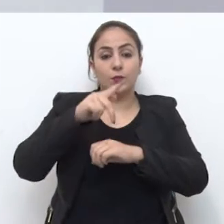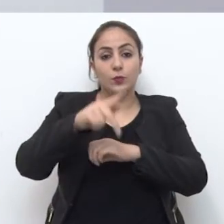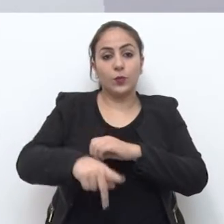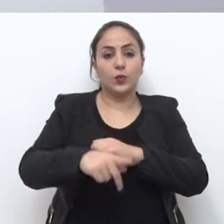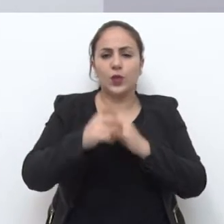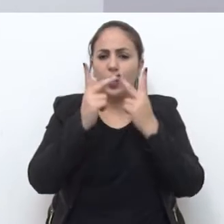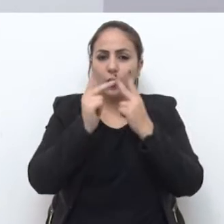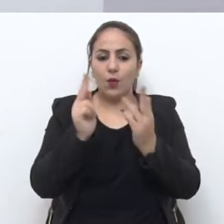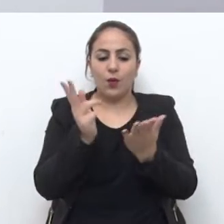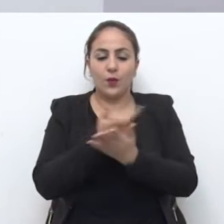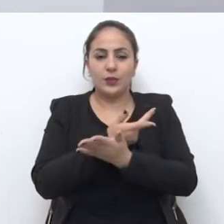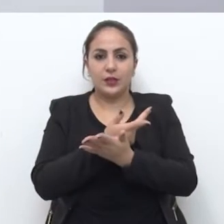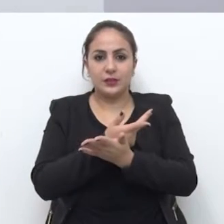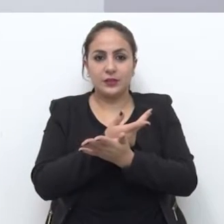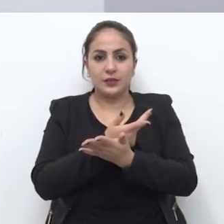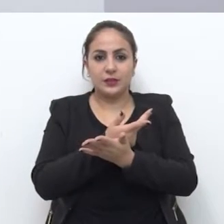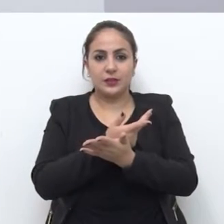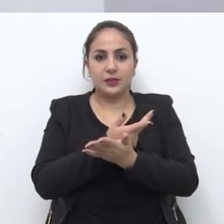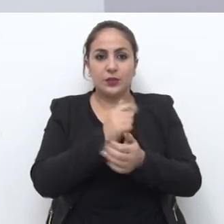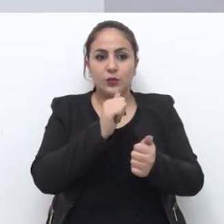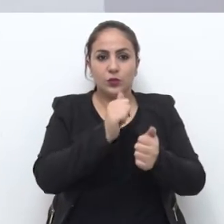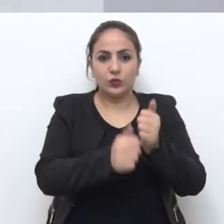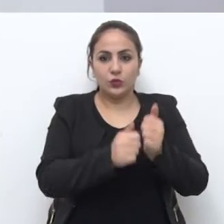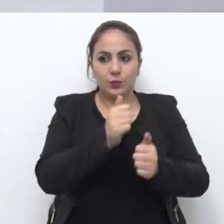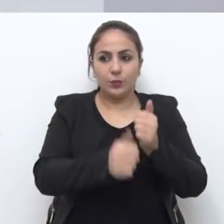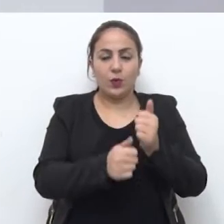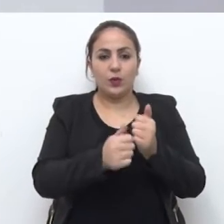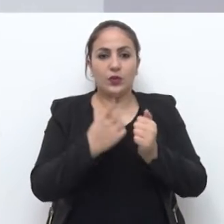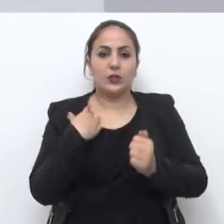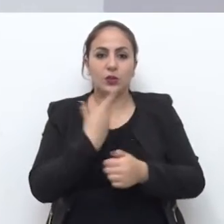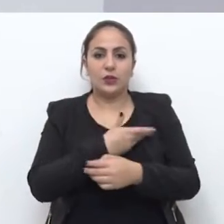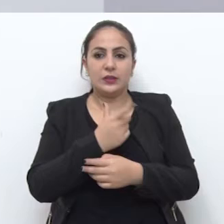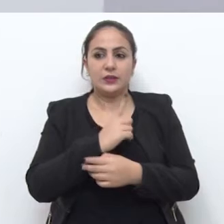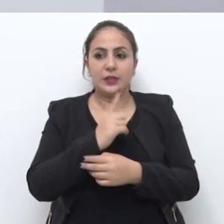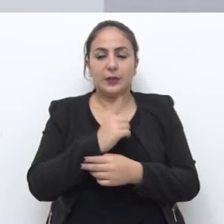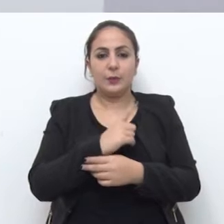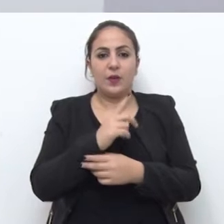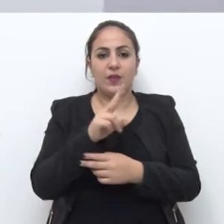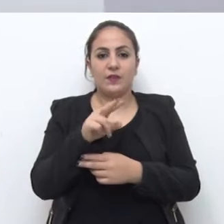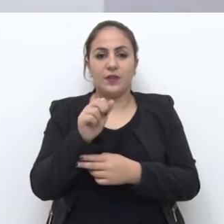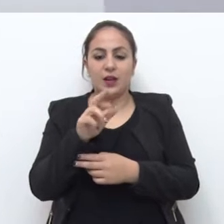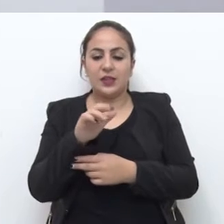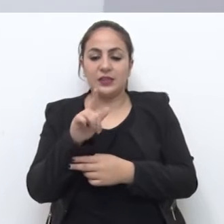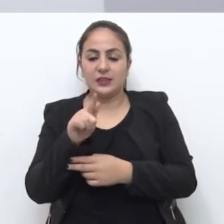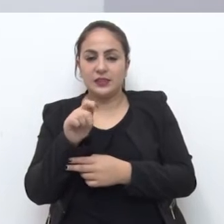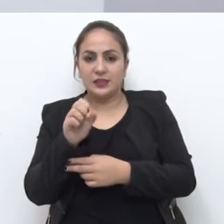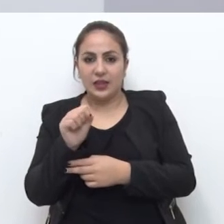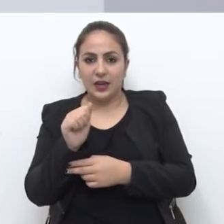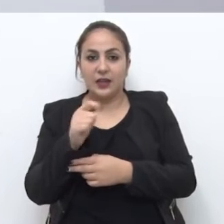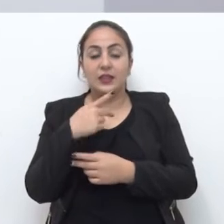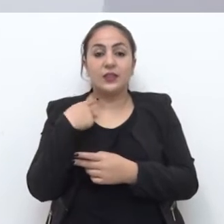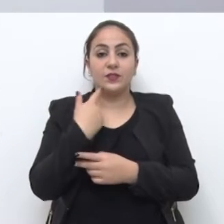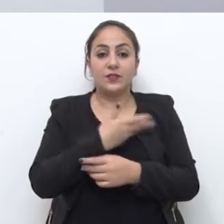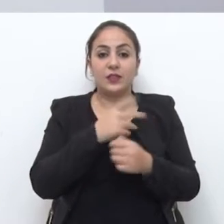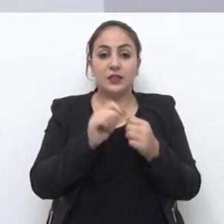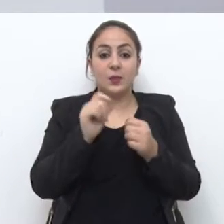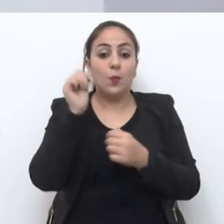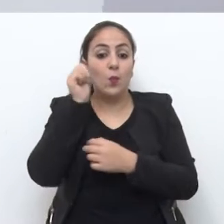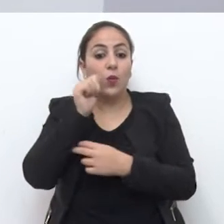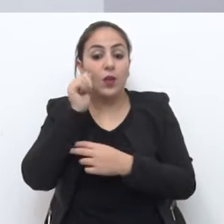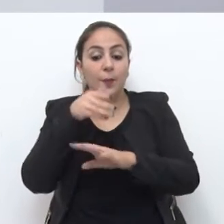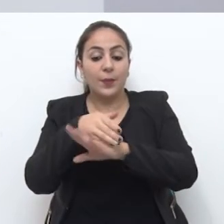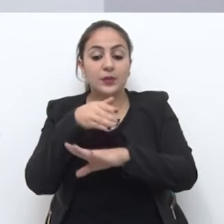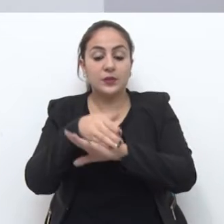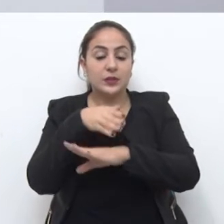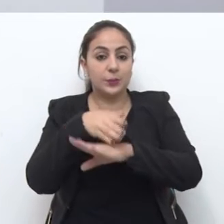Fundo, assim como acontece com o futebol feminino, que nós temos a popular várzea, fazer um campeonato onde as mulheres possam